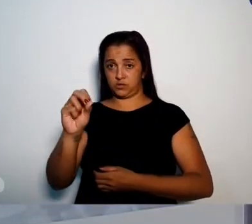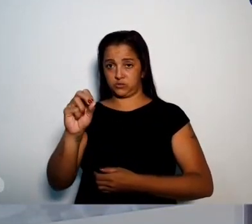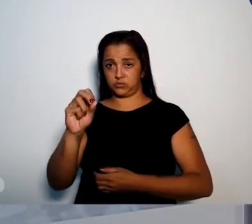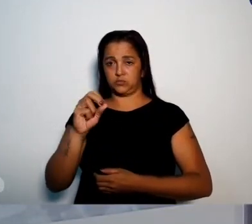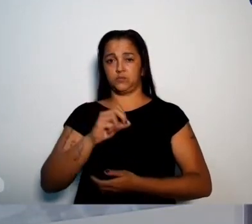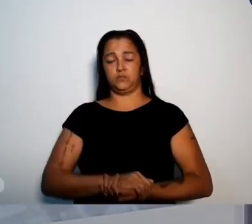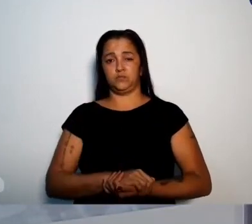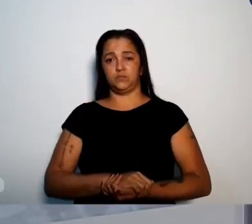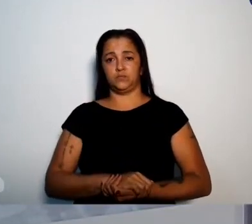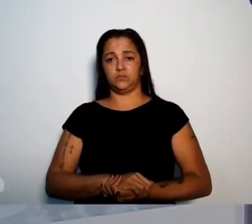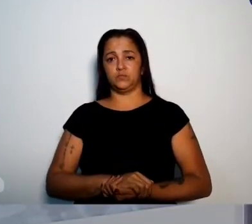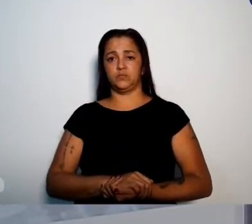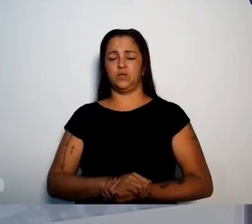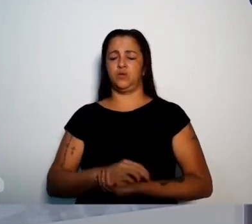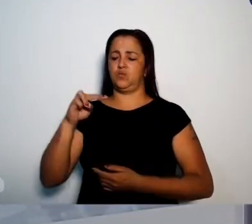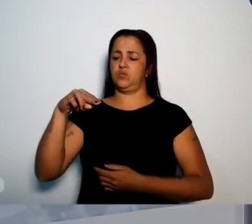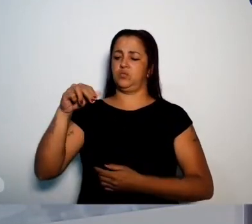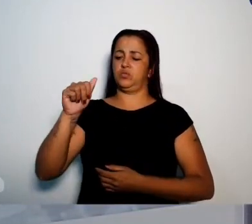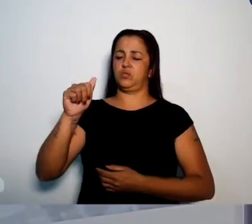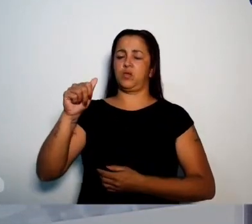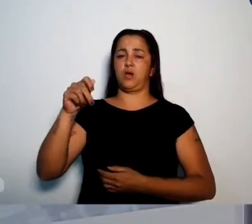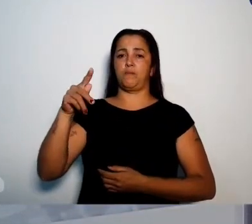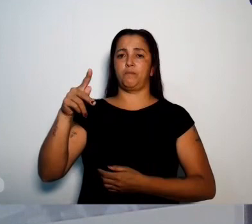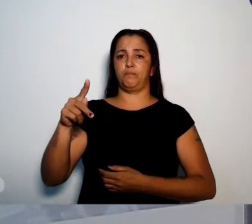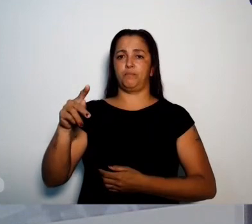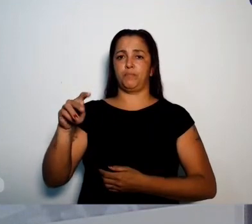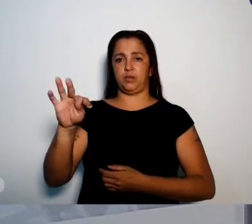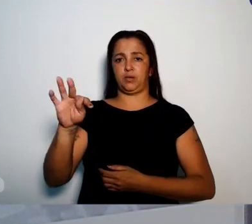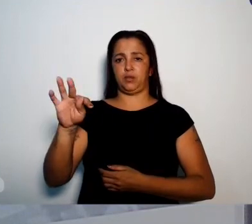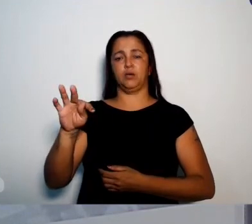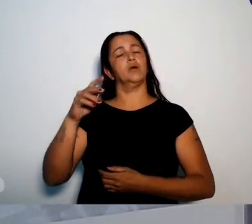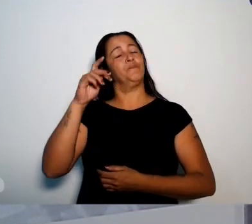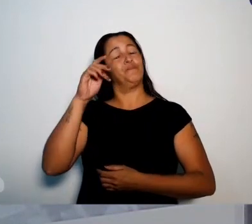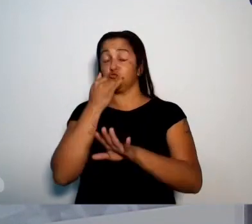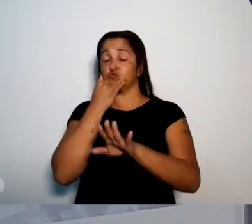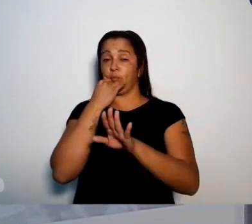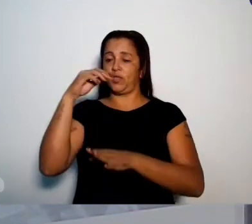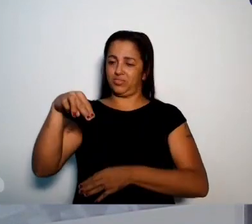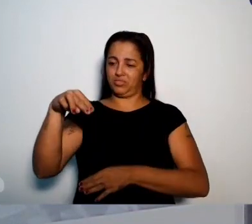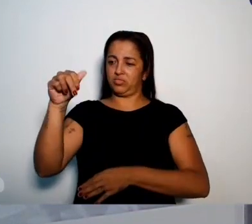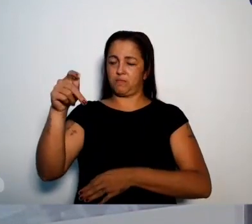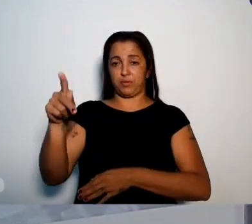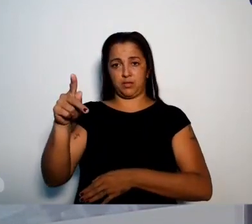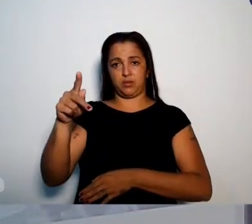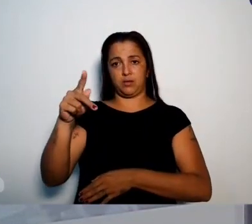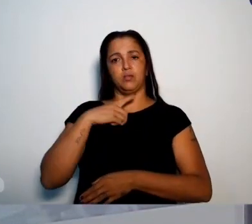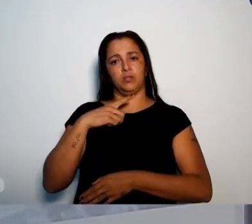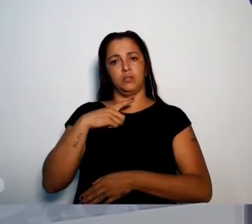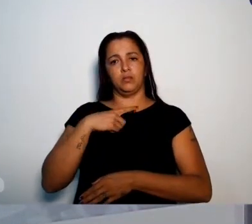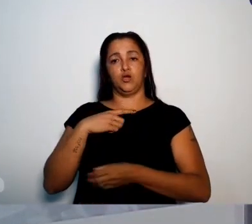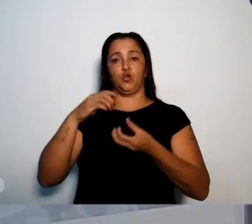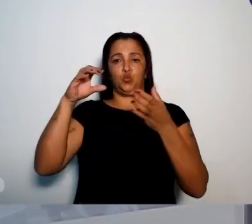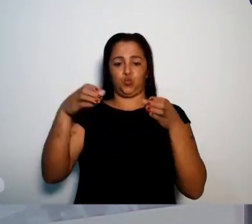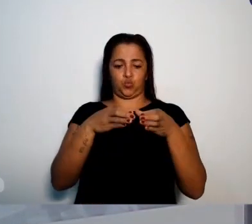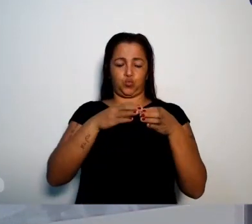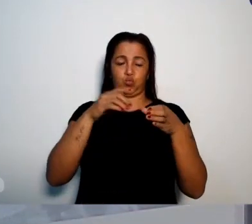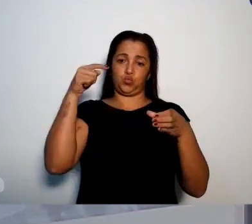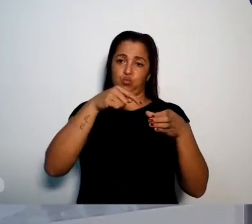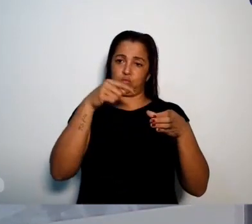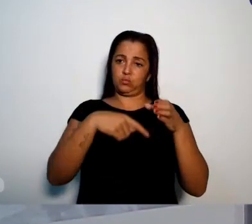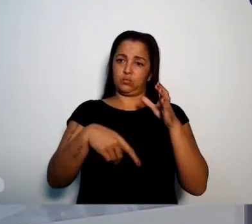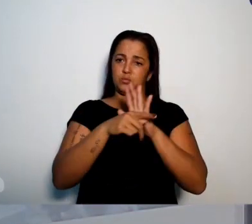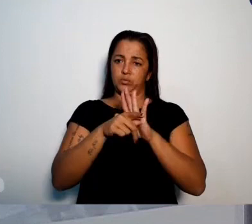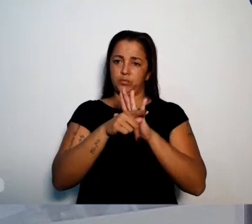ali o NAP, né, bem em frente o NAP, Núcleo de Atendimento Pedagógico Especializado Alcir de Oliveira, o NAP.